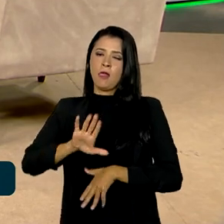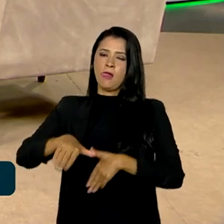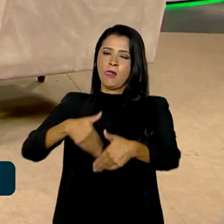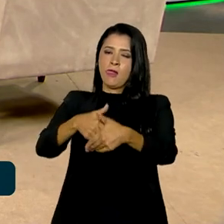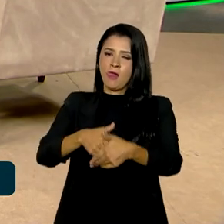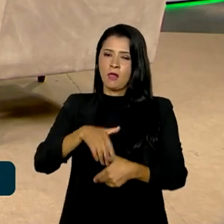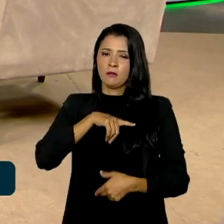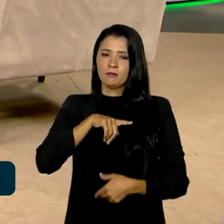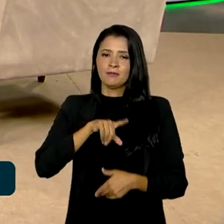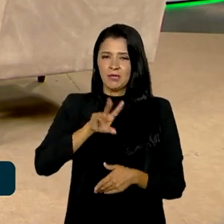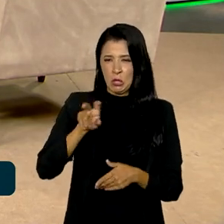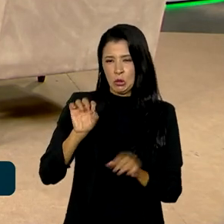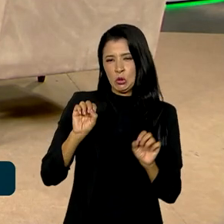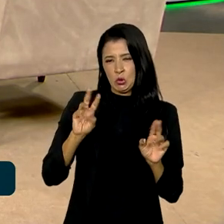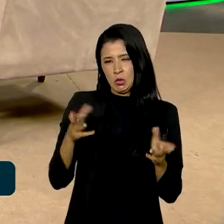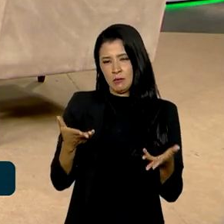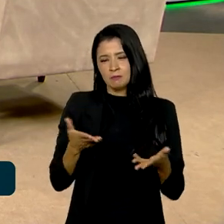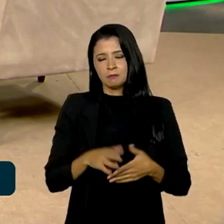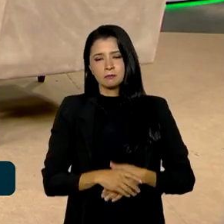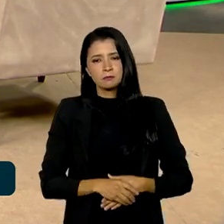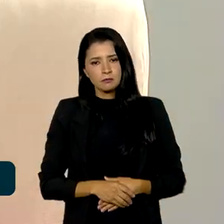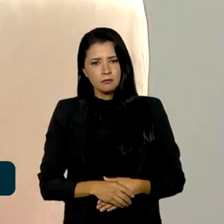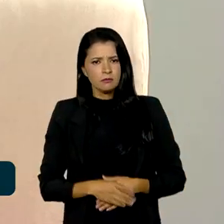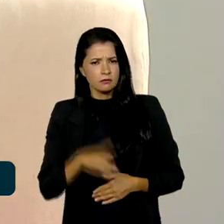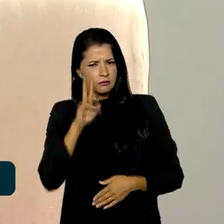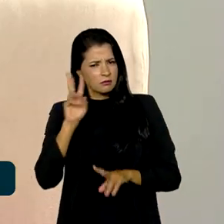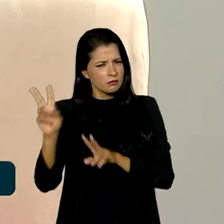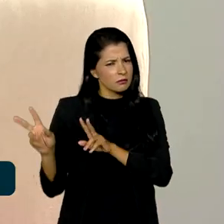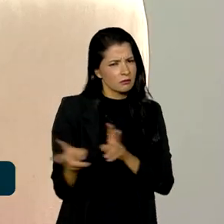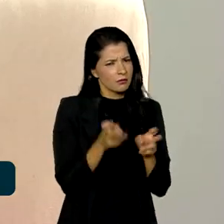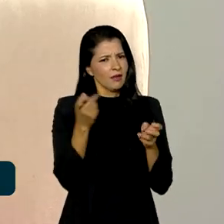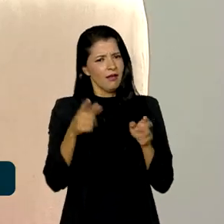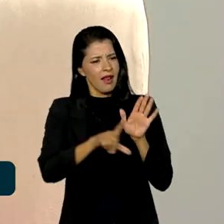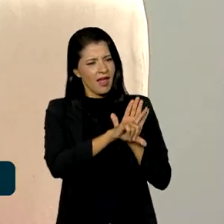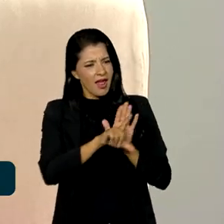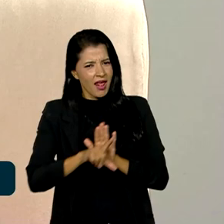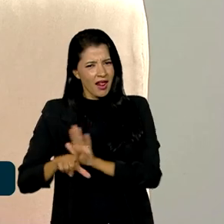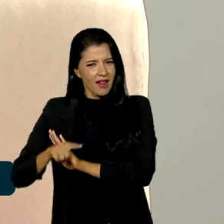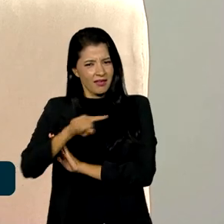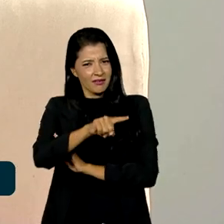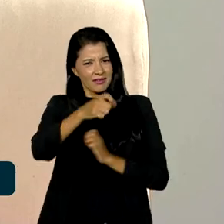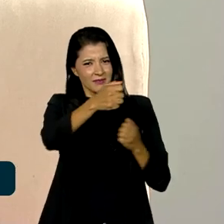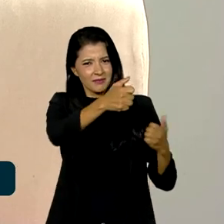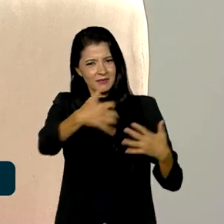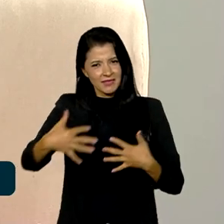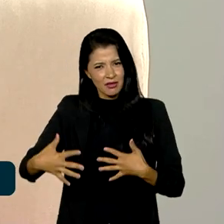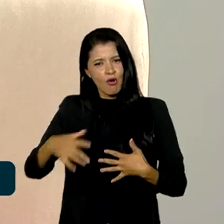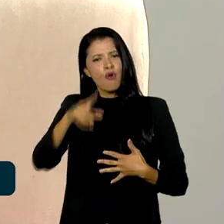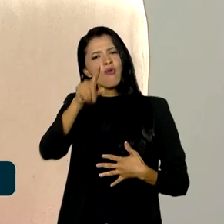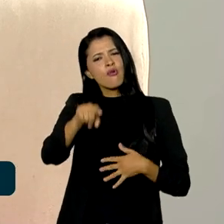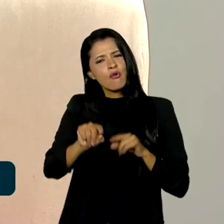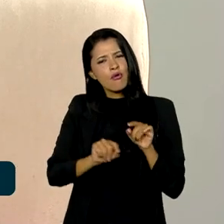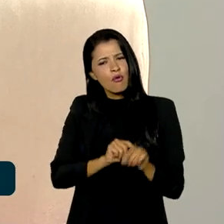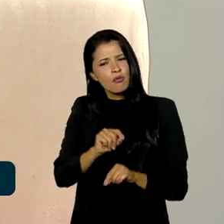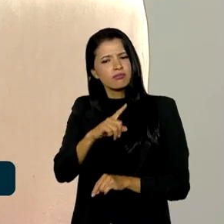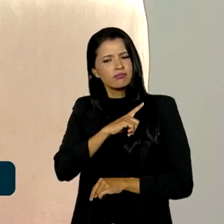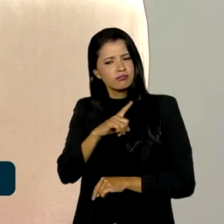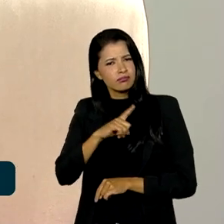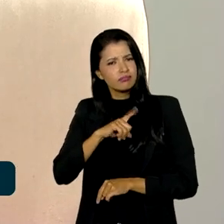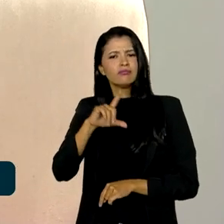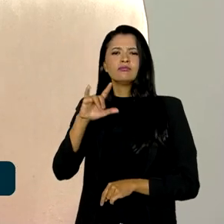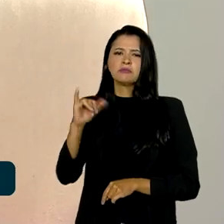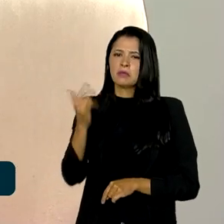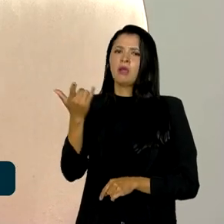ilícitos relacionados à corrupção. A gente vê que esses marcos legais aí que o senhor citou, eles têm